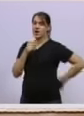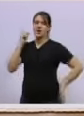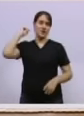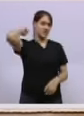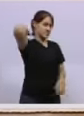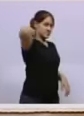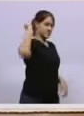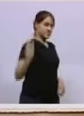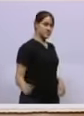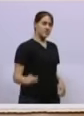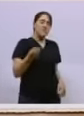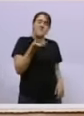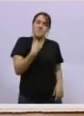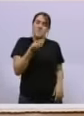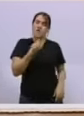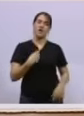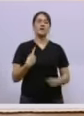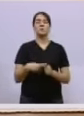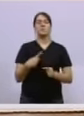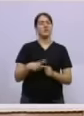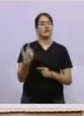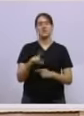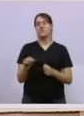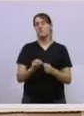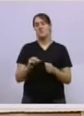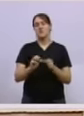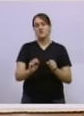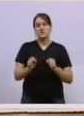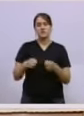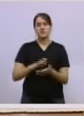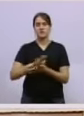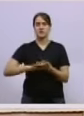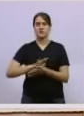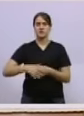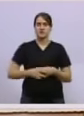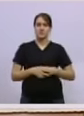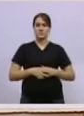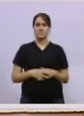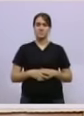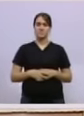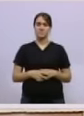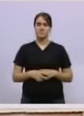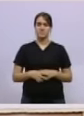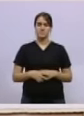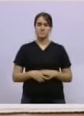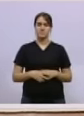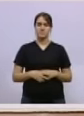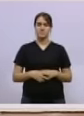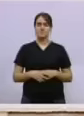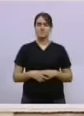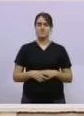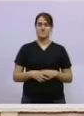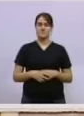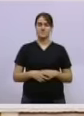costas, porque não fortaleceu a lombar na sua juventude. Por isso, a partir de amanhã,